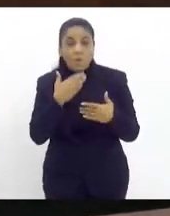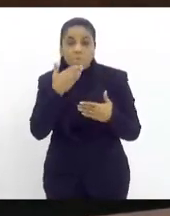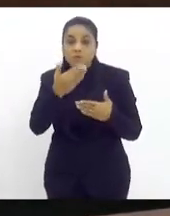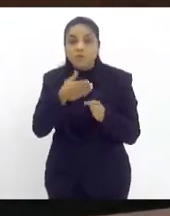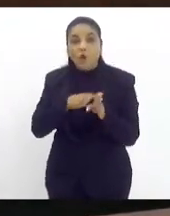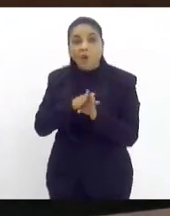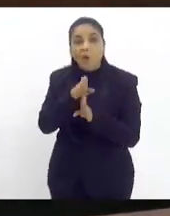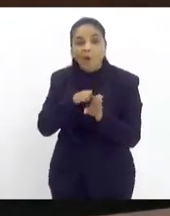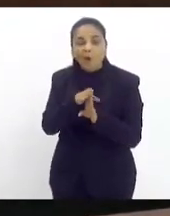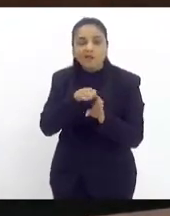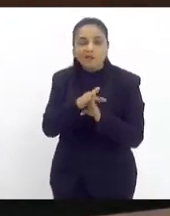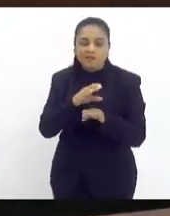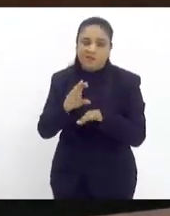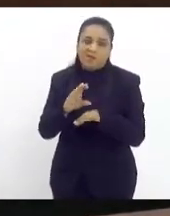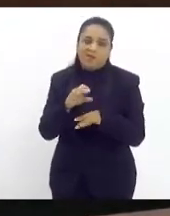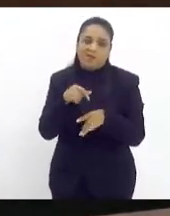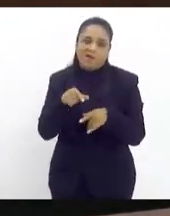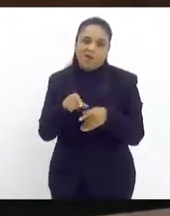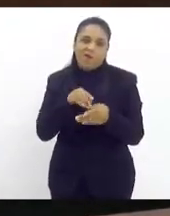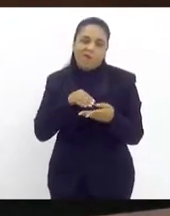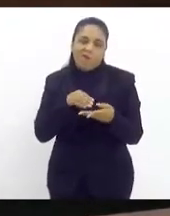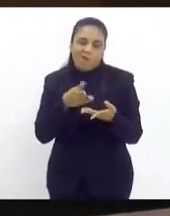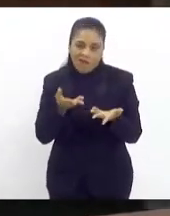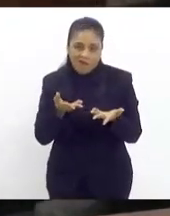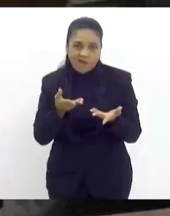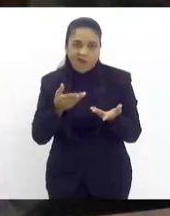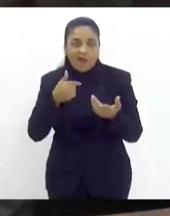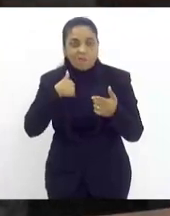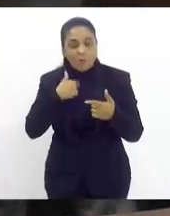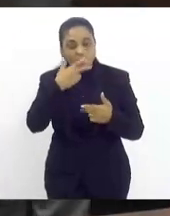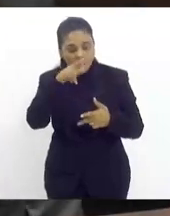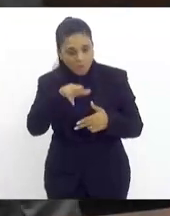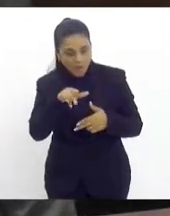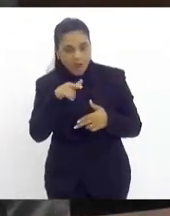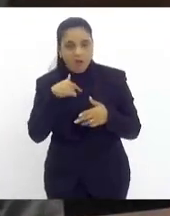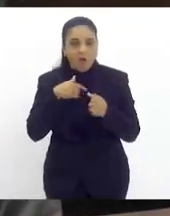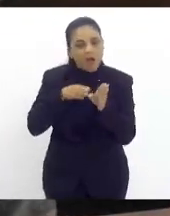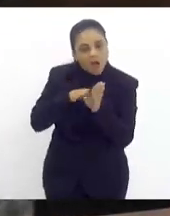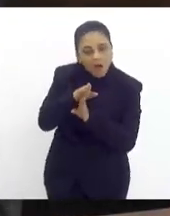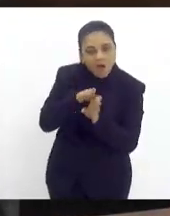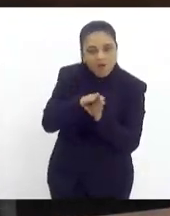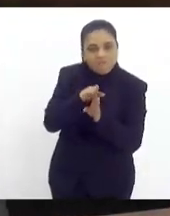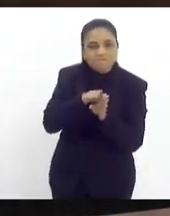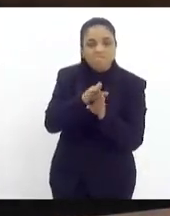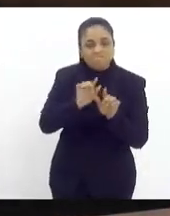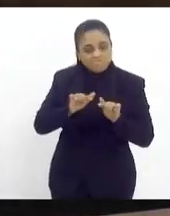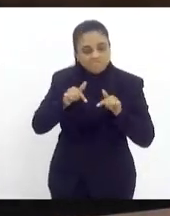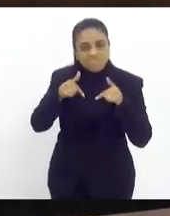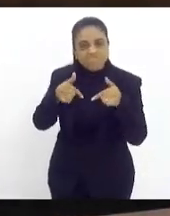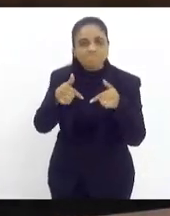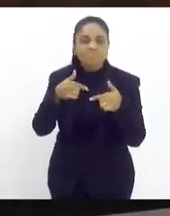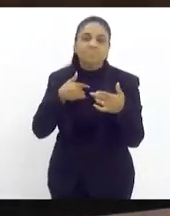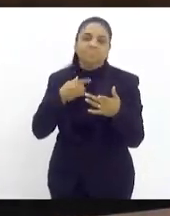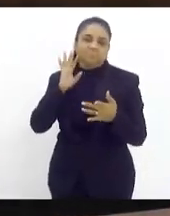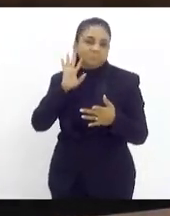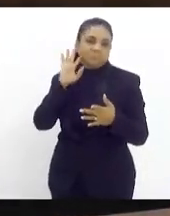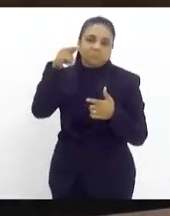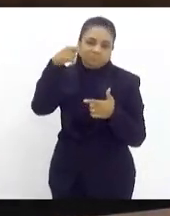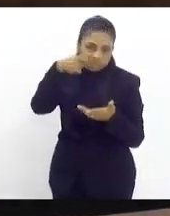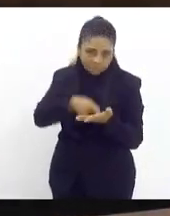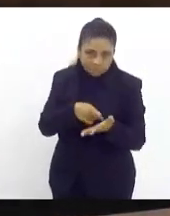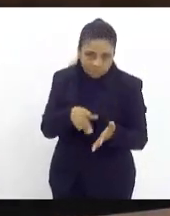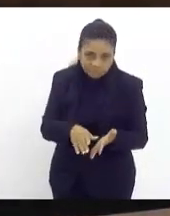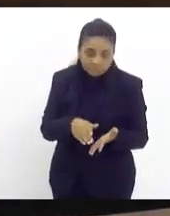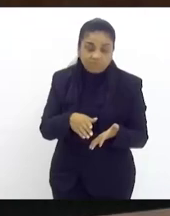para o conselheiro e aquele momento meu irmão como Conselheiro responsável por pelos atos Tomou todas as providências para